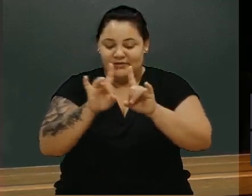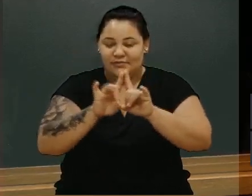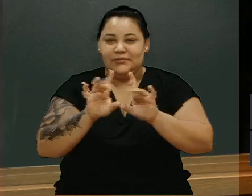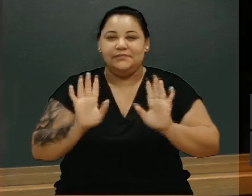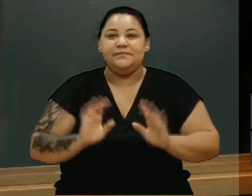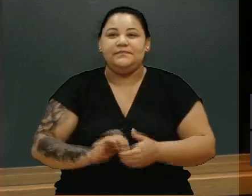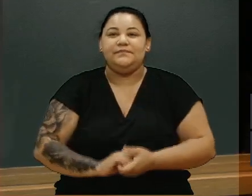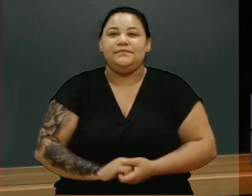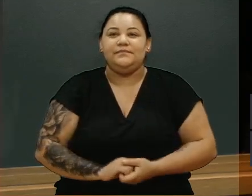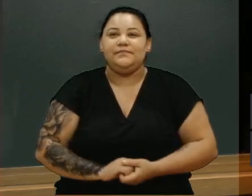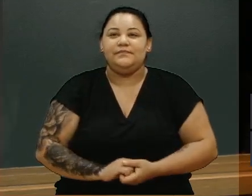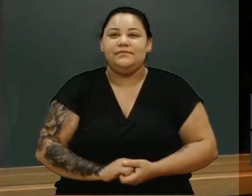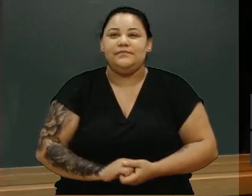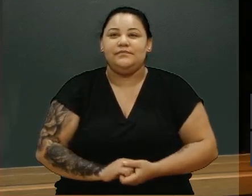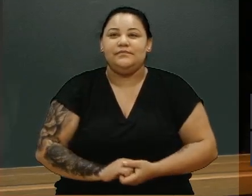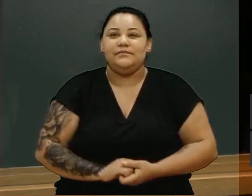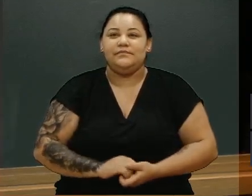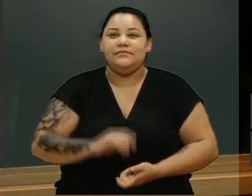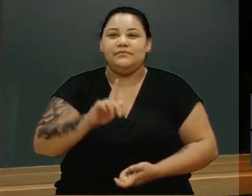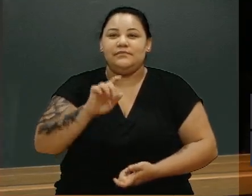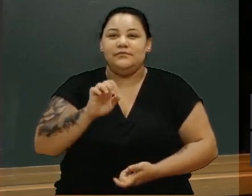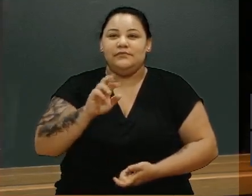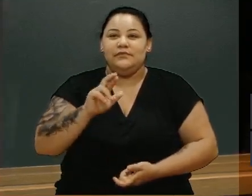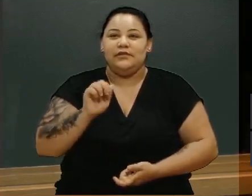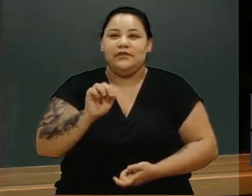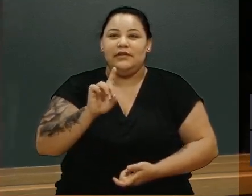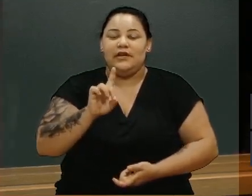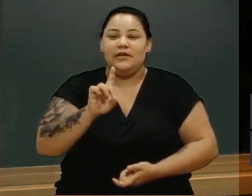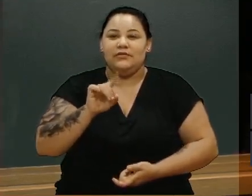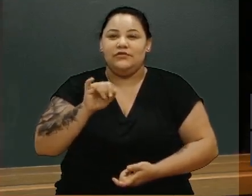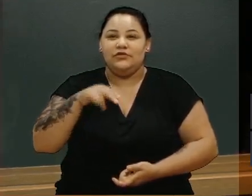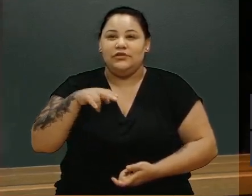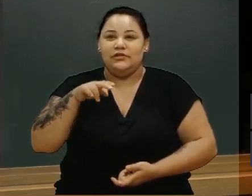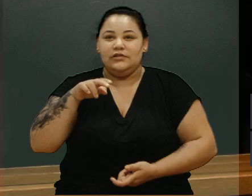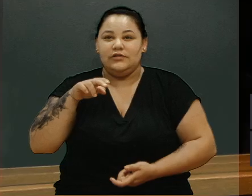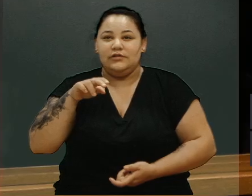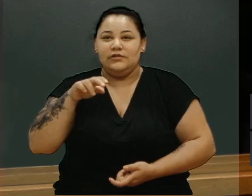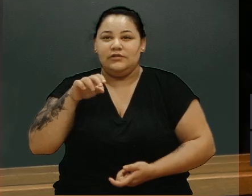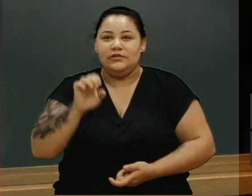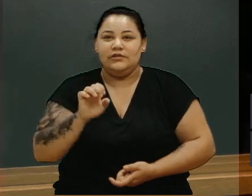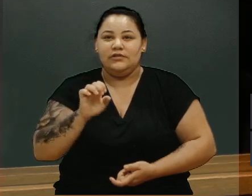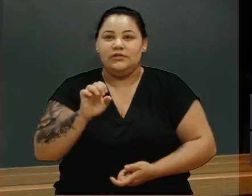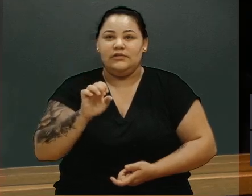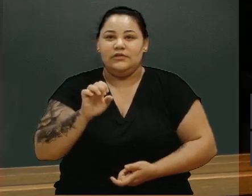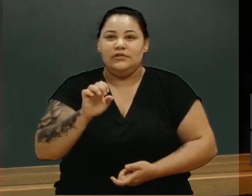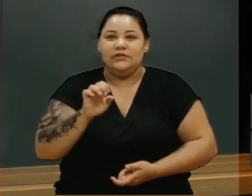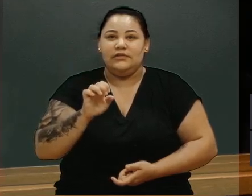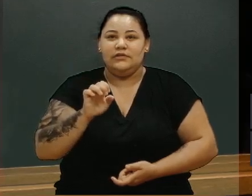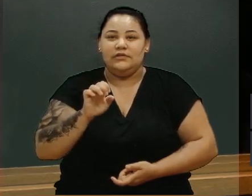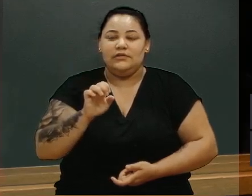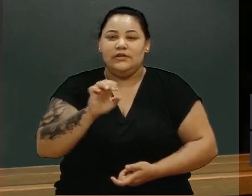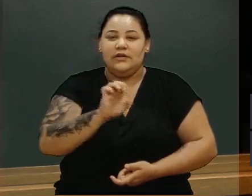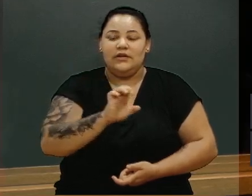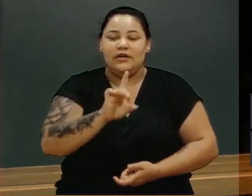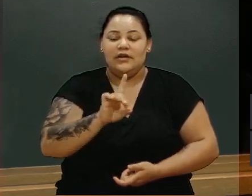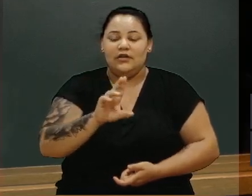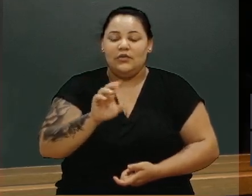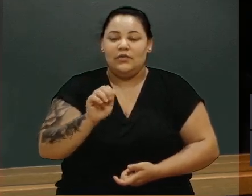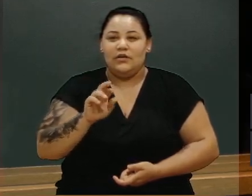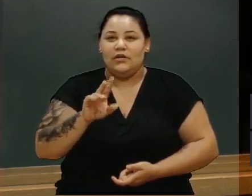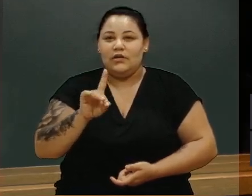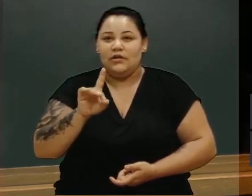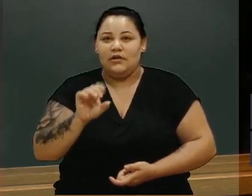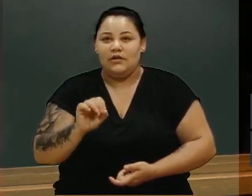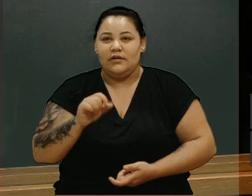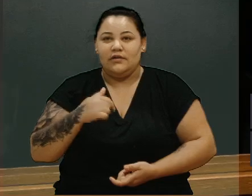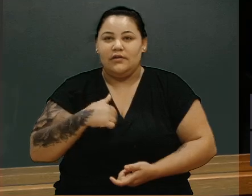Então, Geraldine e Eduardo, meus parabéns a vocês 2, e eu quero que a Regina seja uma mulher como tu é, Geraldine. E eu separei para esse voto de congratulação um poema